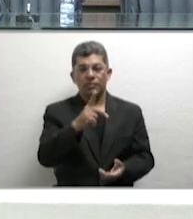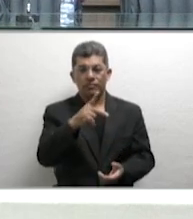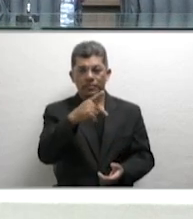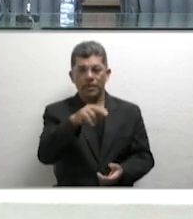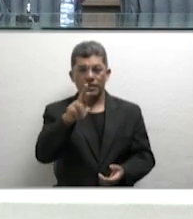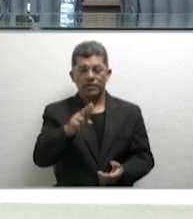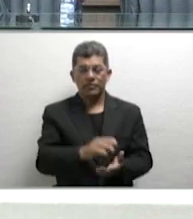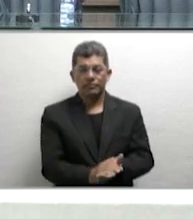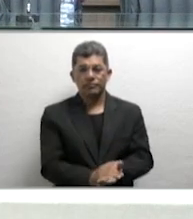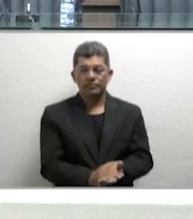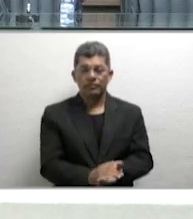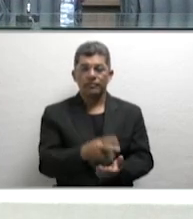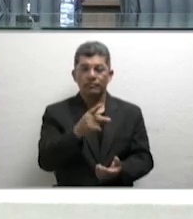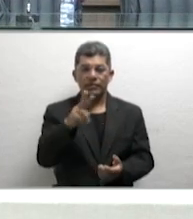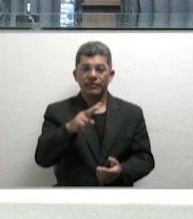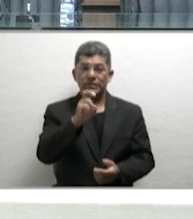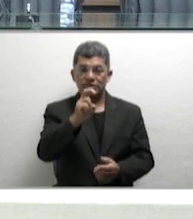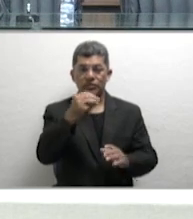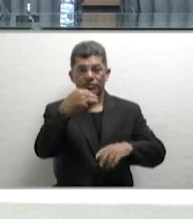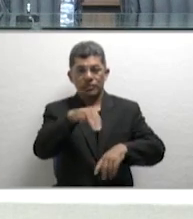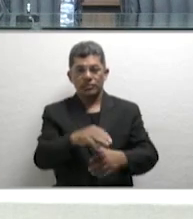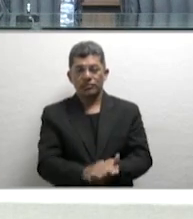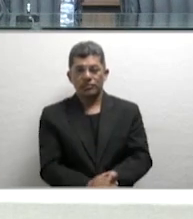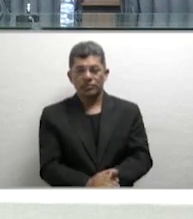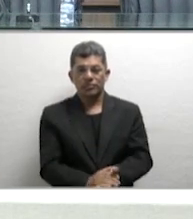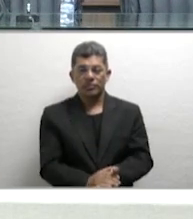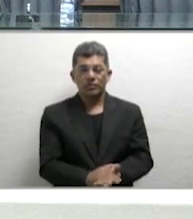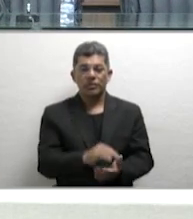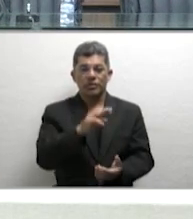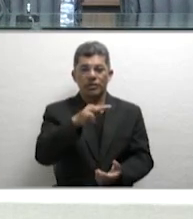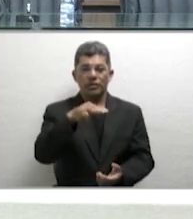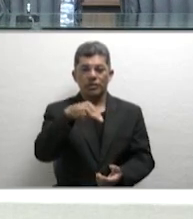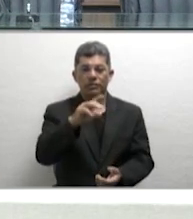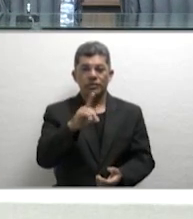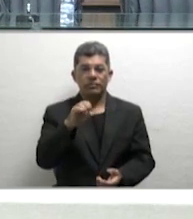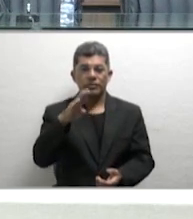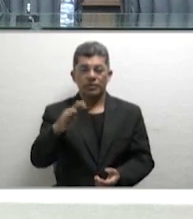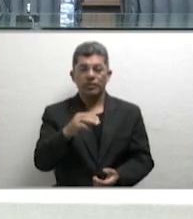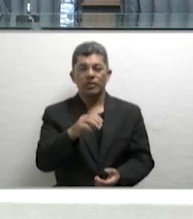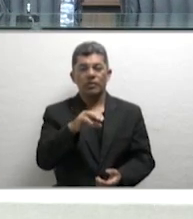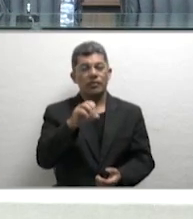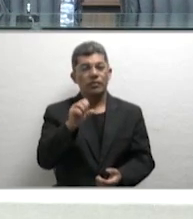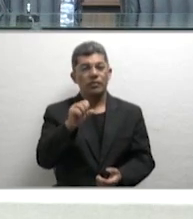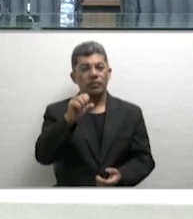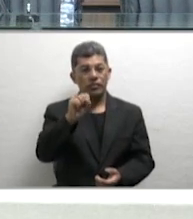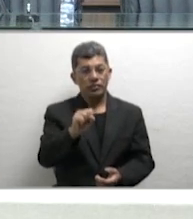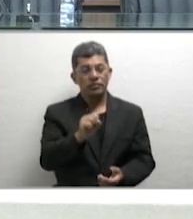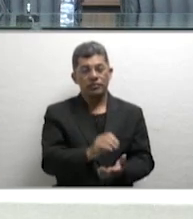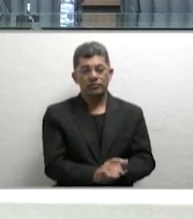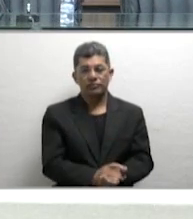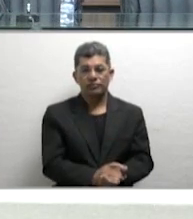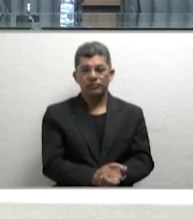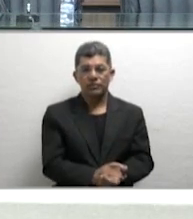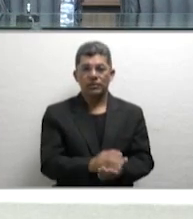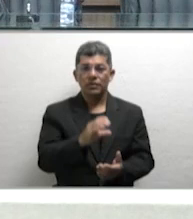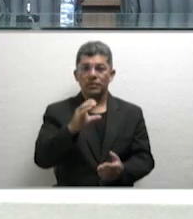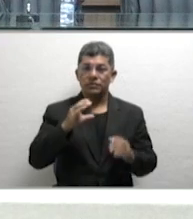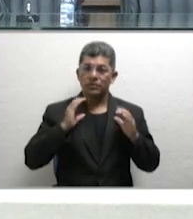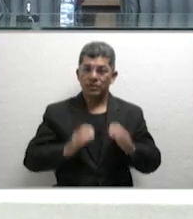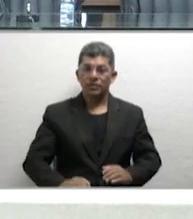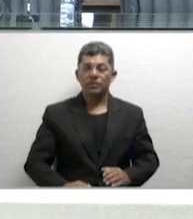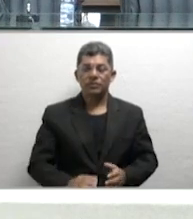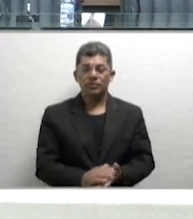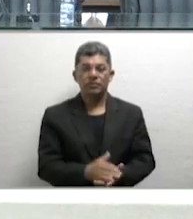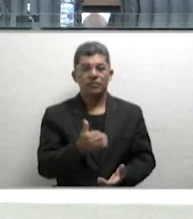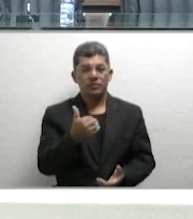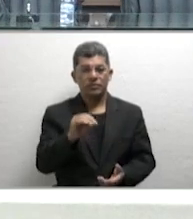O sétimo, PV, pelo tempo de 5 minutos. MDB, o oitavo, pelo tempo de 5 minutos. O nono, Cidadania, pelo tempo de 5 minutos. O